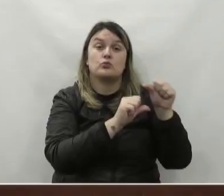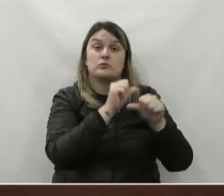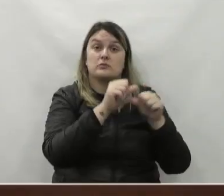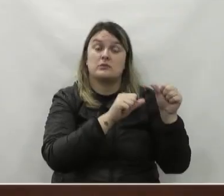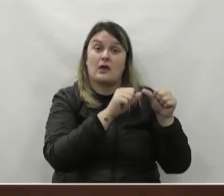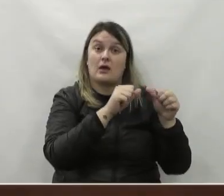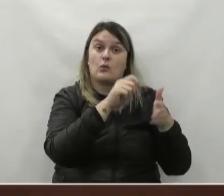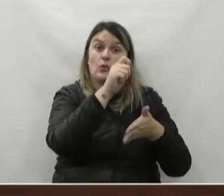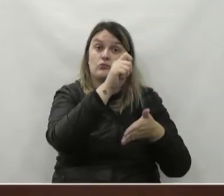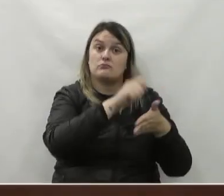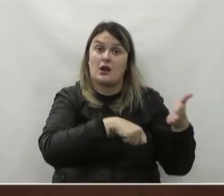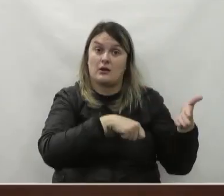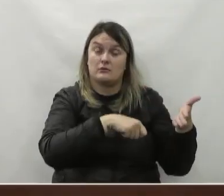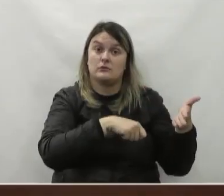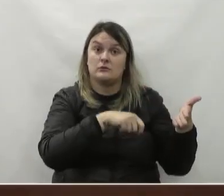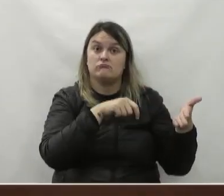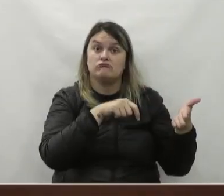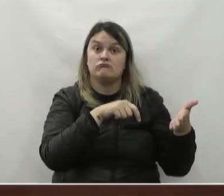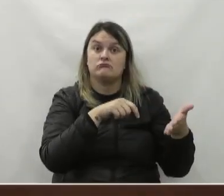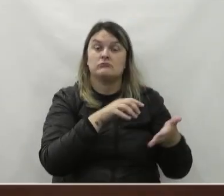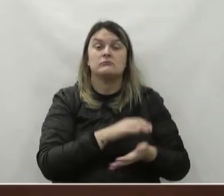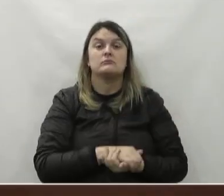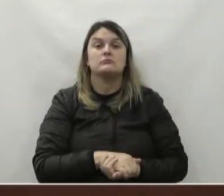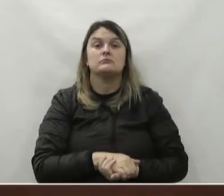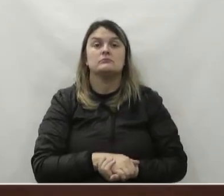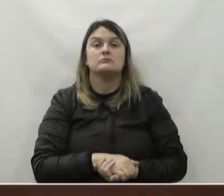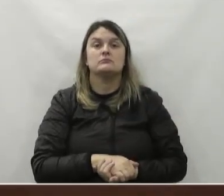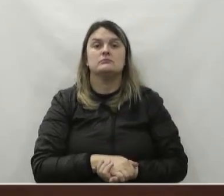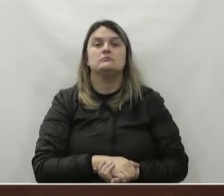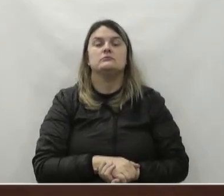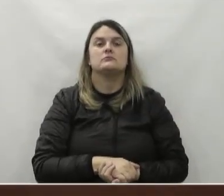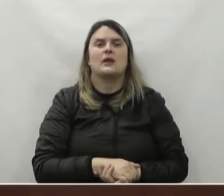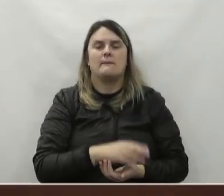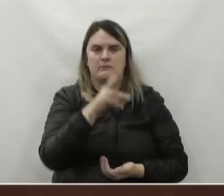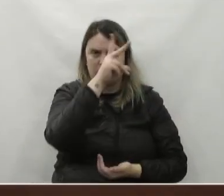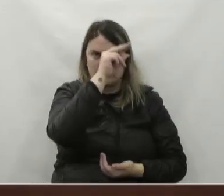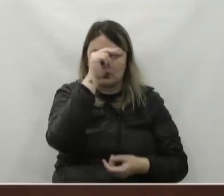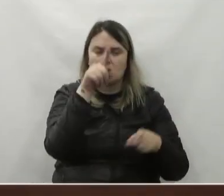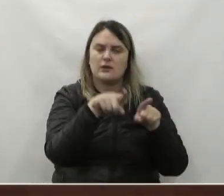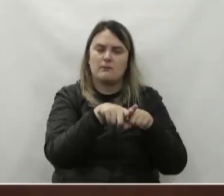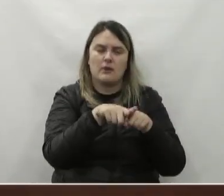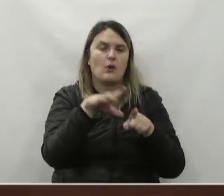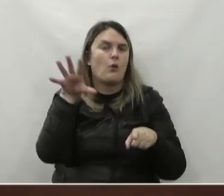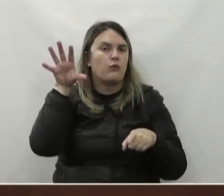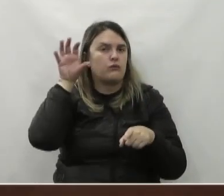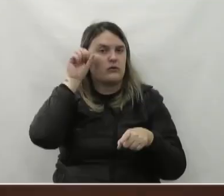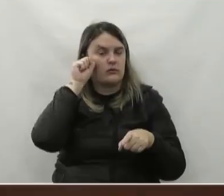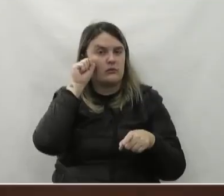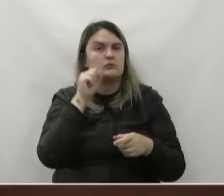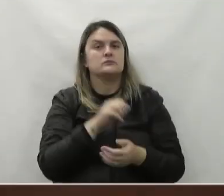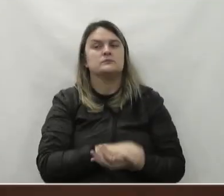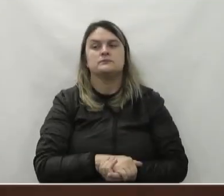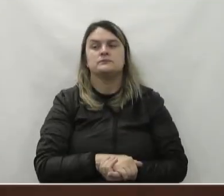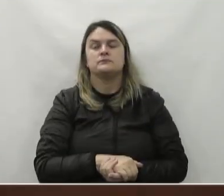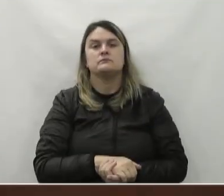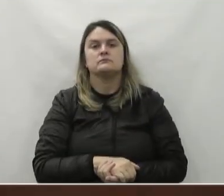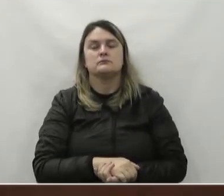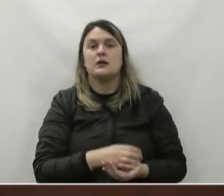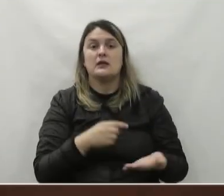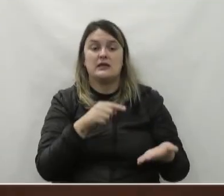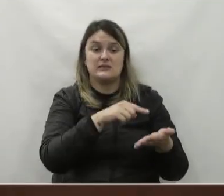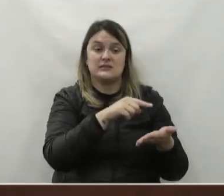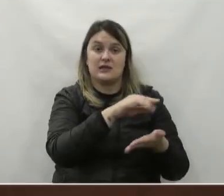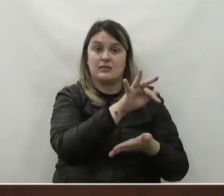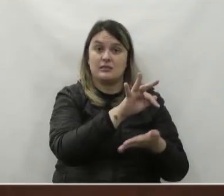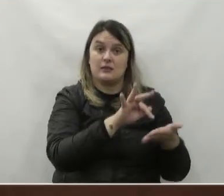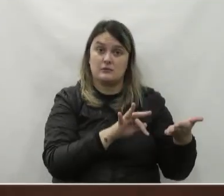ali, e isso contribuiu bastante, né? Agradecer também ao Executivo que escutou essa casa, e digamos que ficou bom,